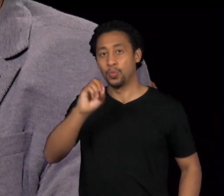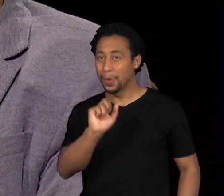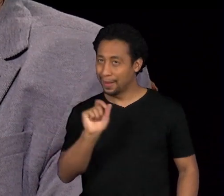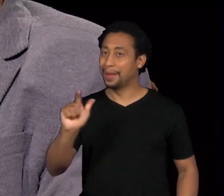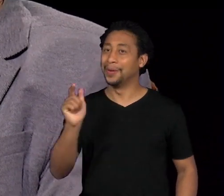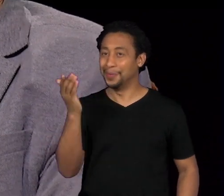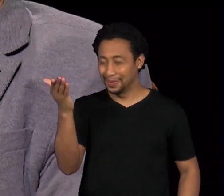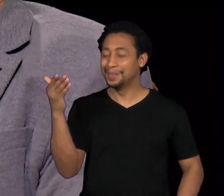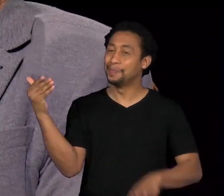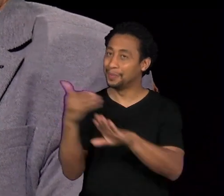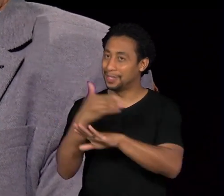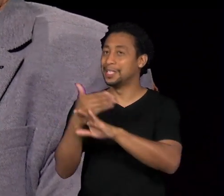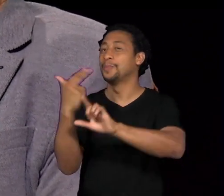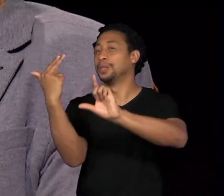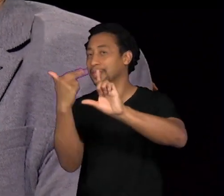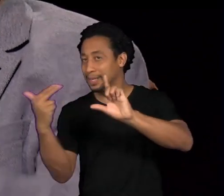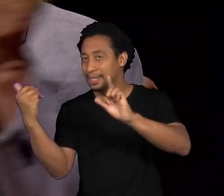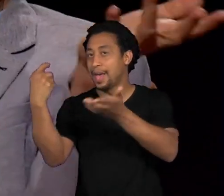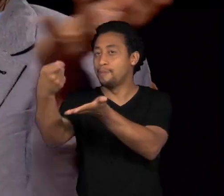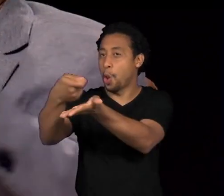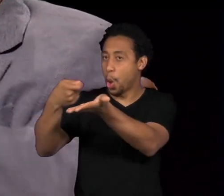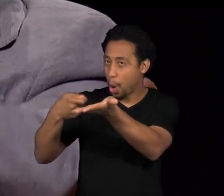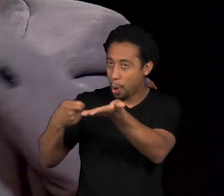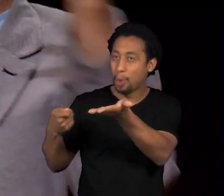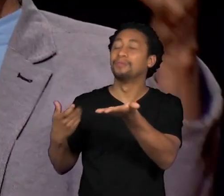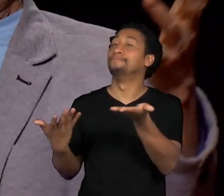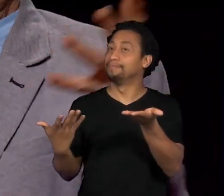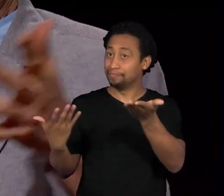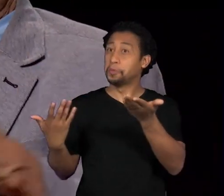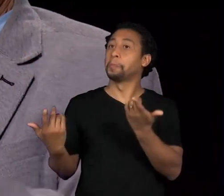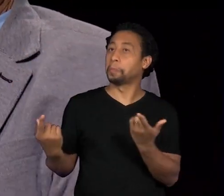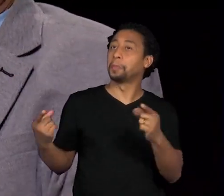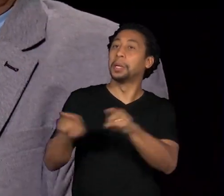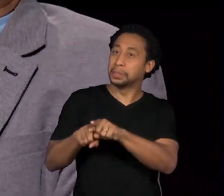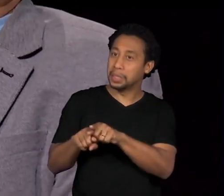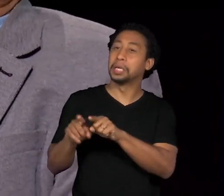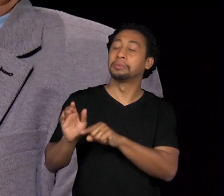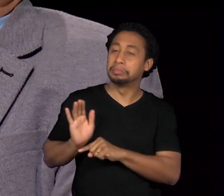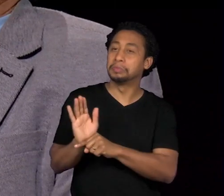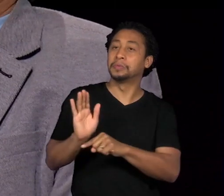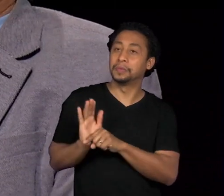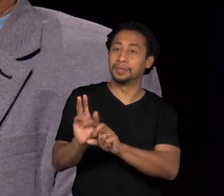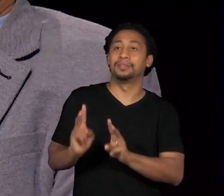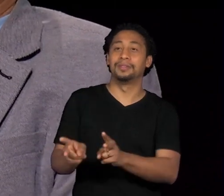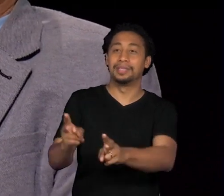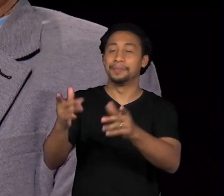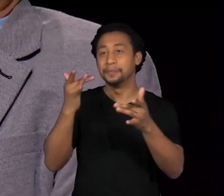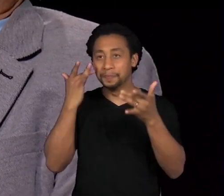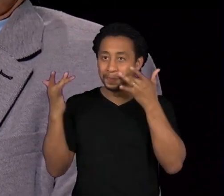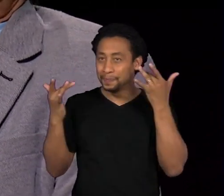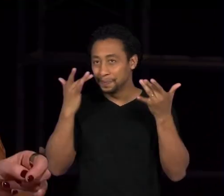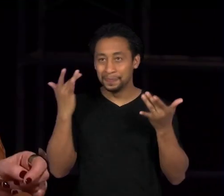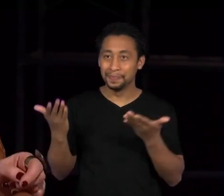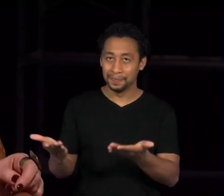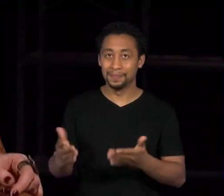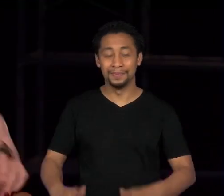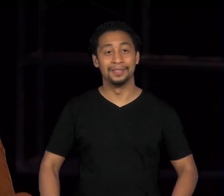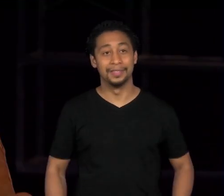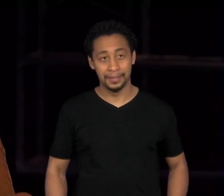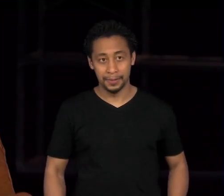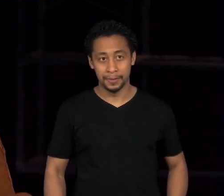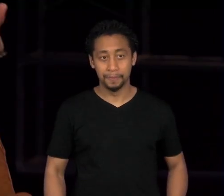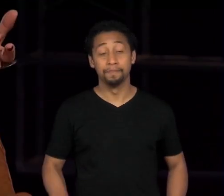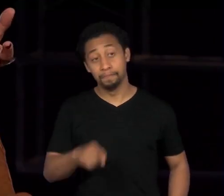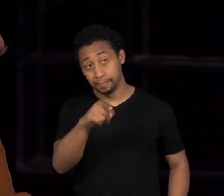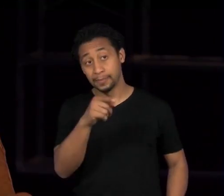desenhos né é um é um parceiro um colaborador dos meus espetáculos négar além do seu